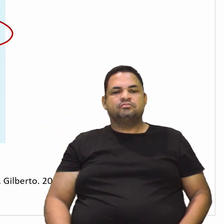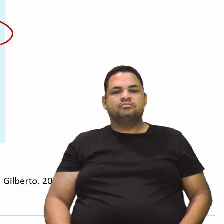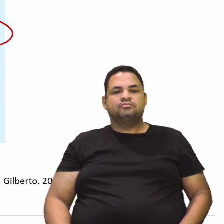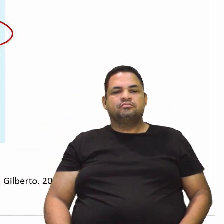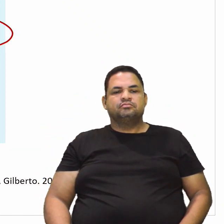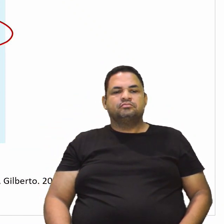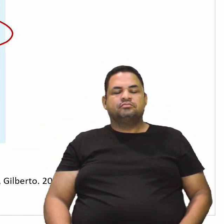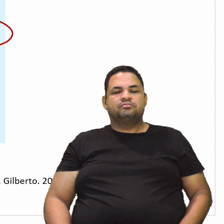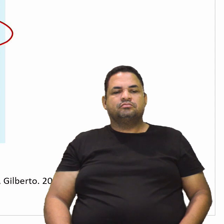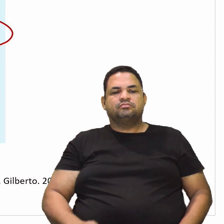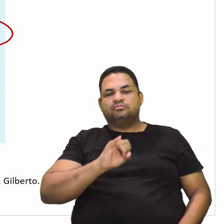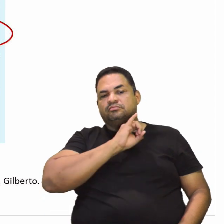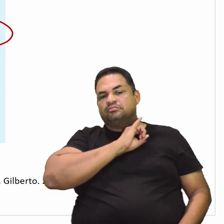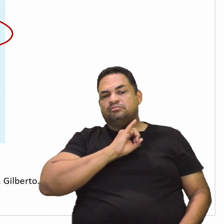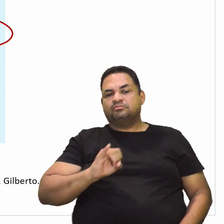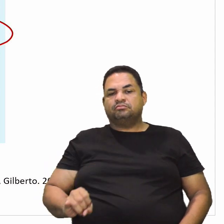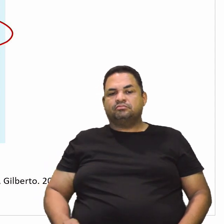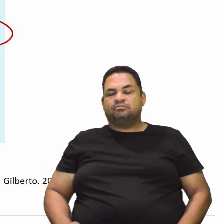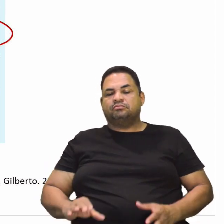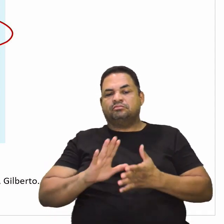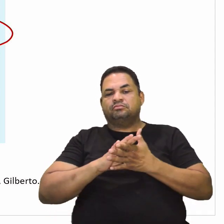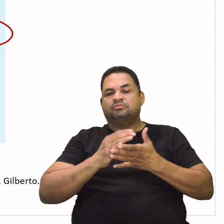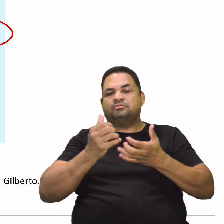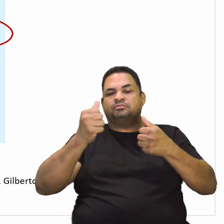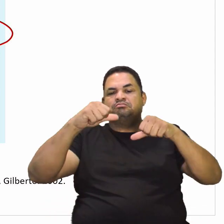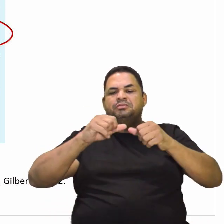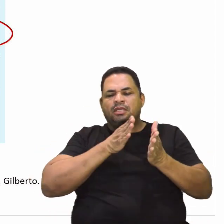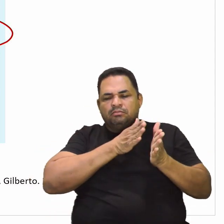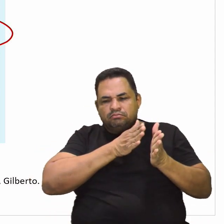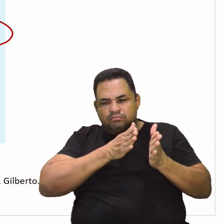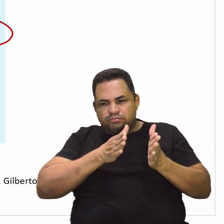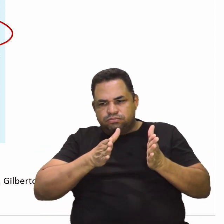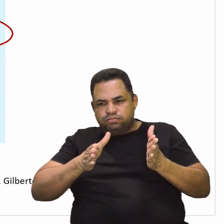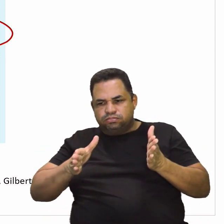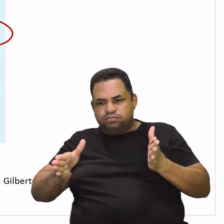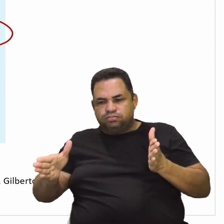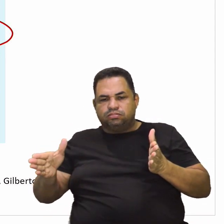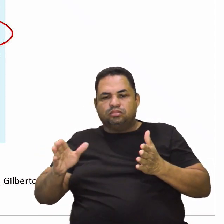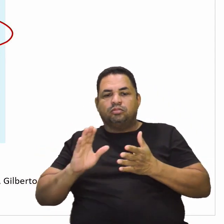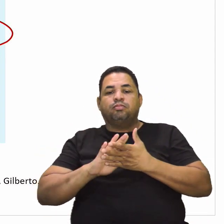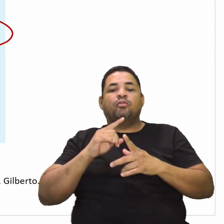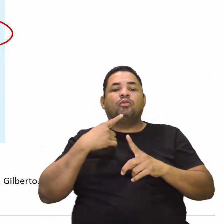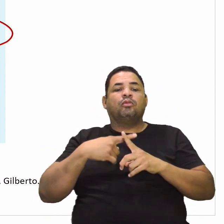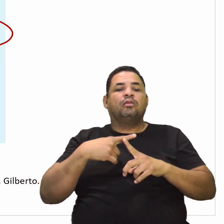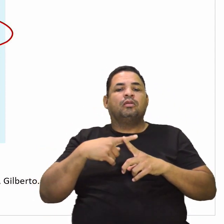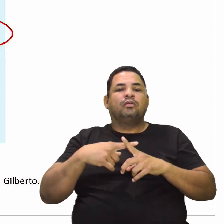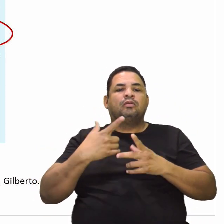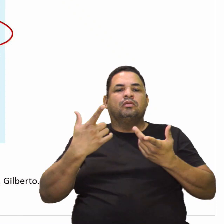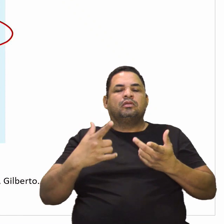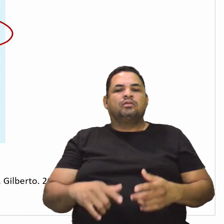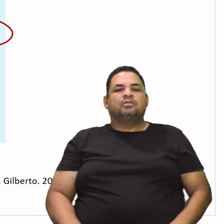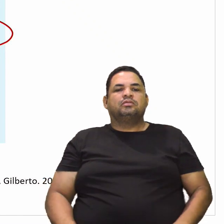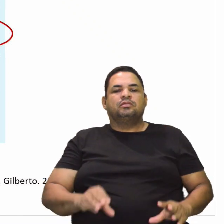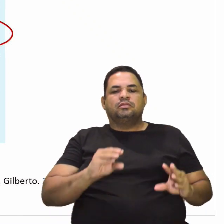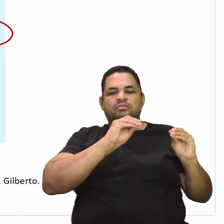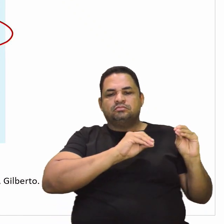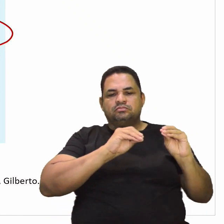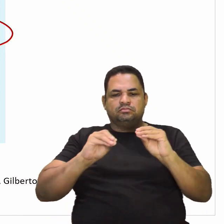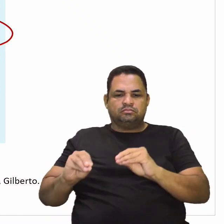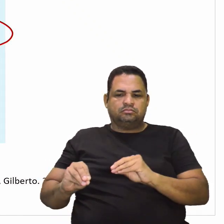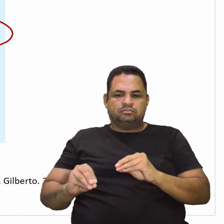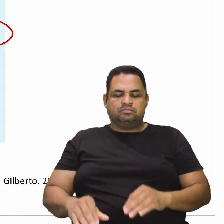Romano, ele acabou sendo destruído com o passar do tempo. E o que levou? Justamente isso daqui, a